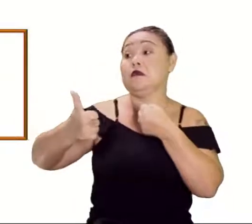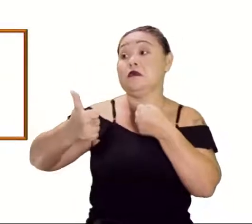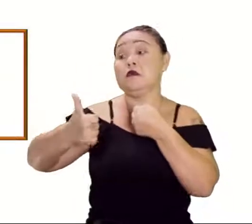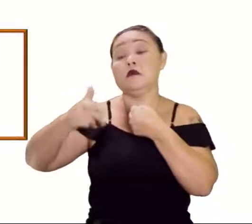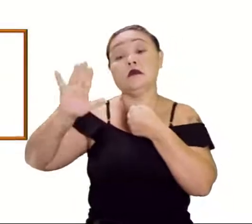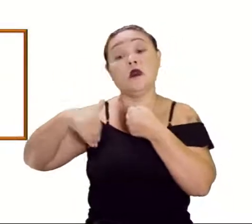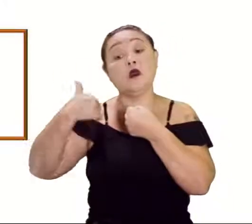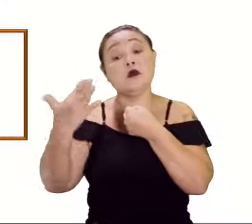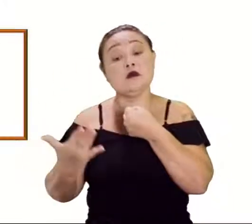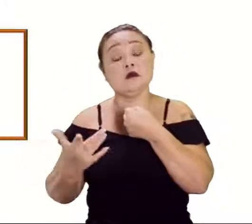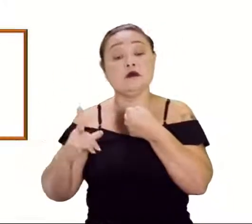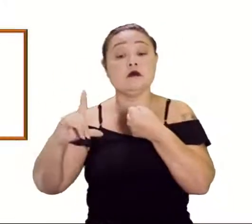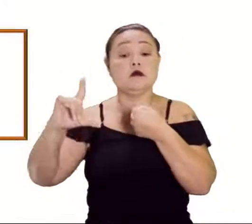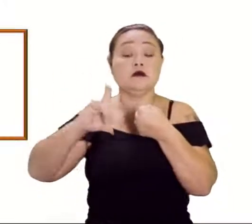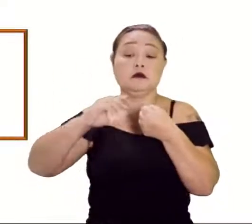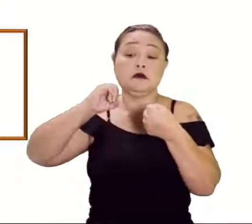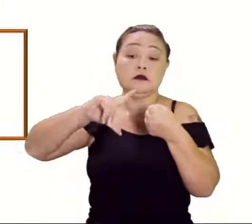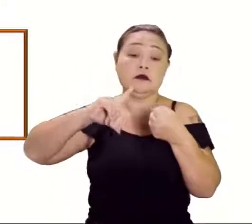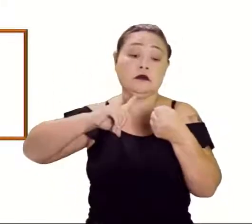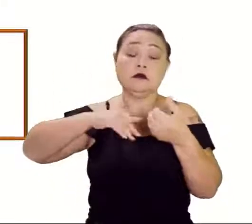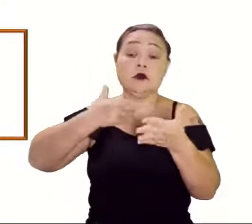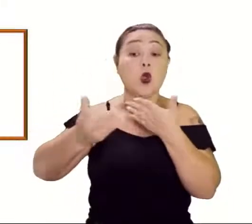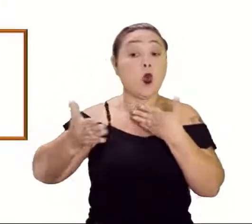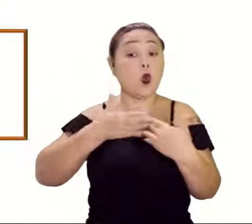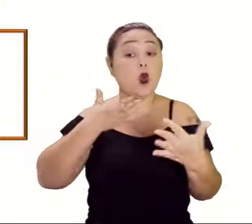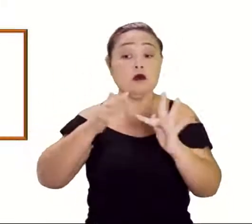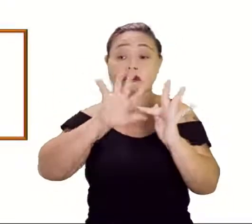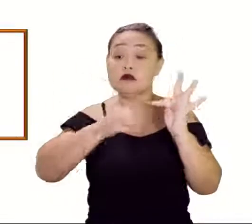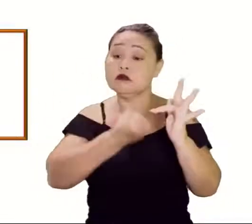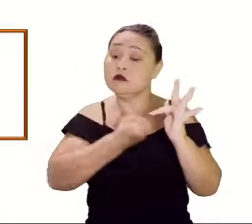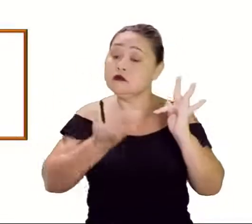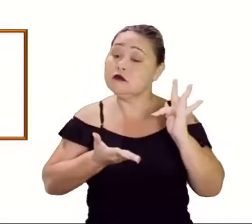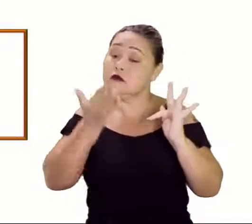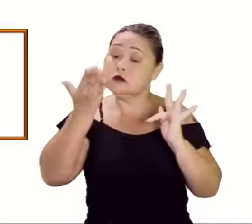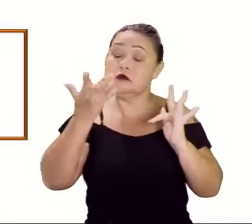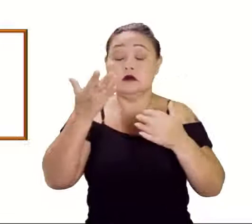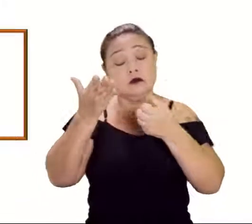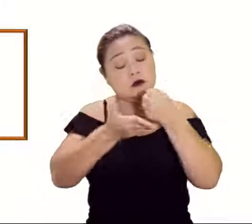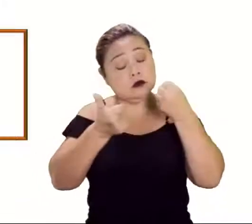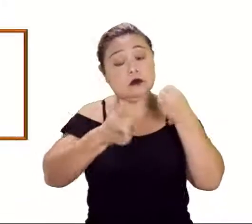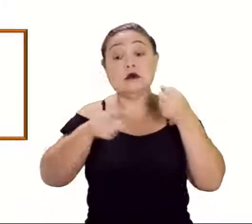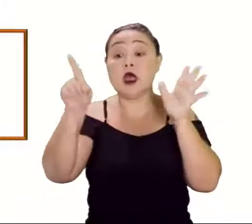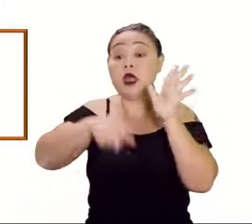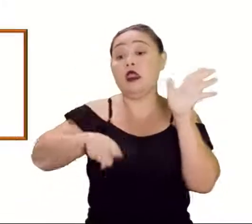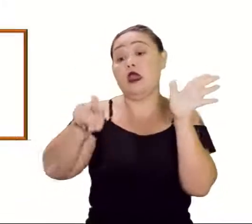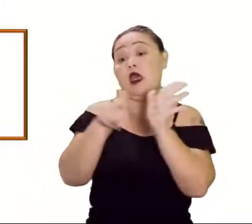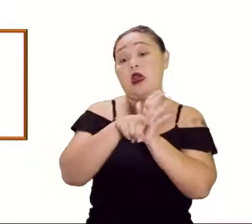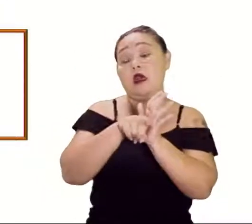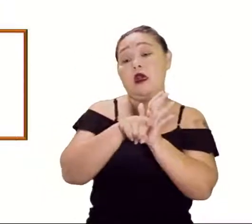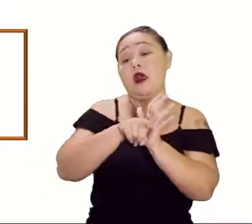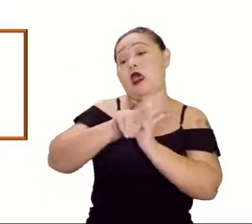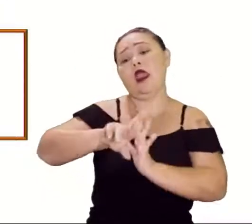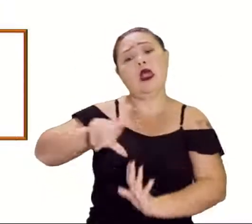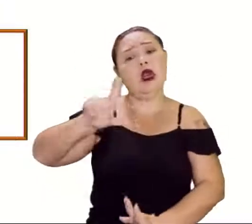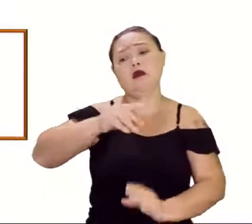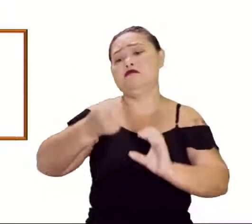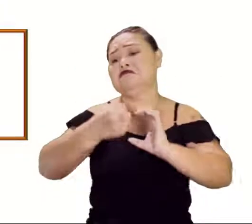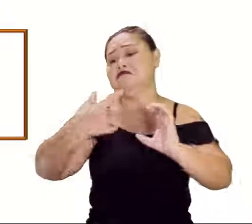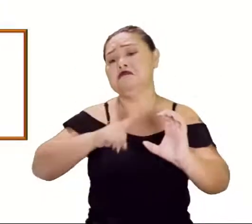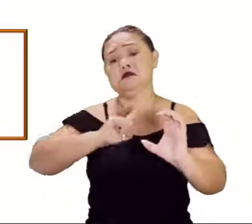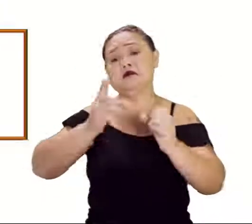1. Ou seja, se você pegar qualquer função exponencial cuja base é negativa, essa não vai ter